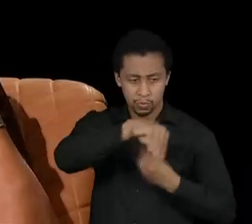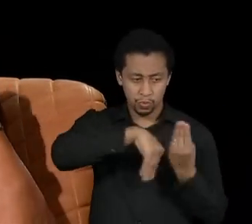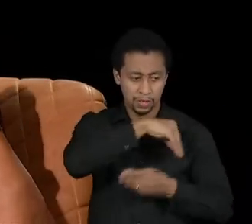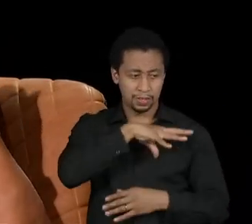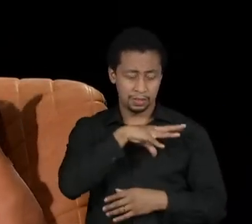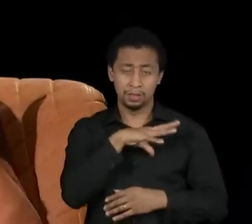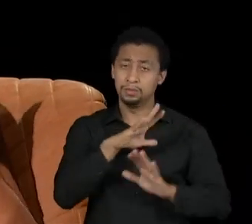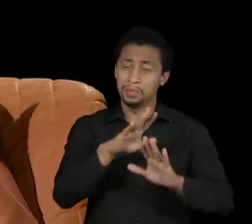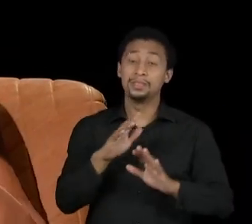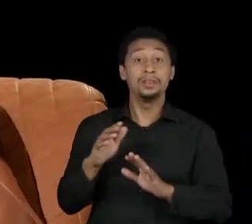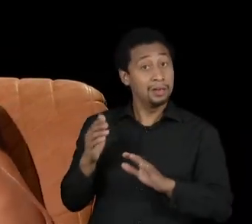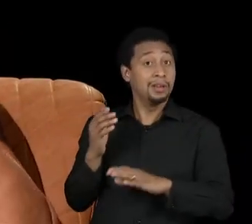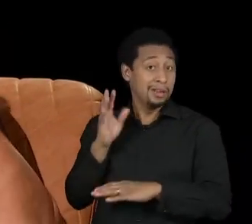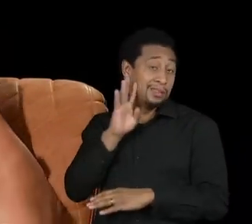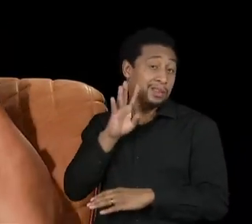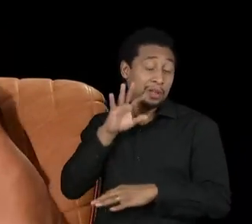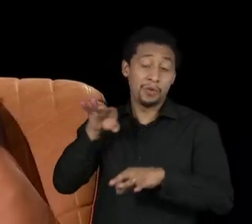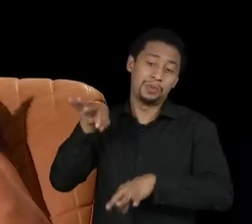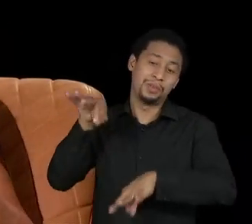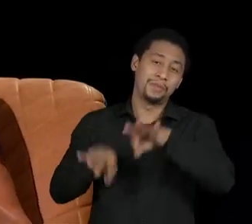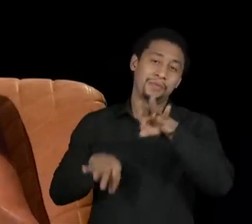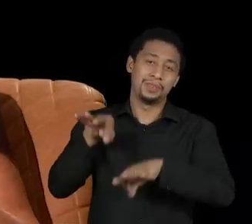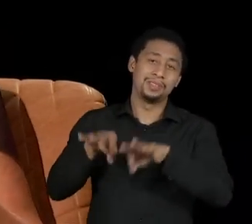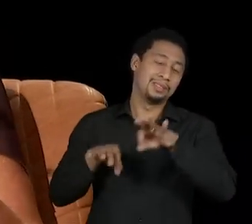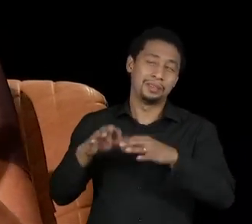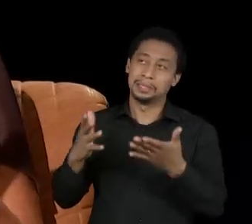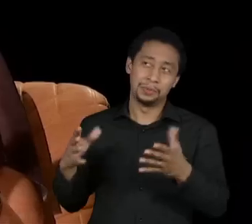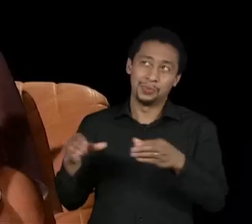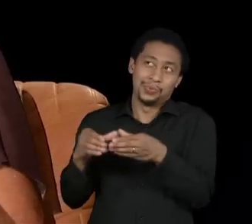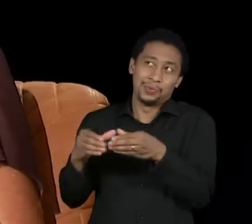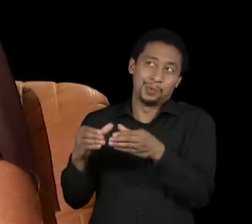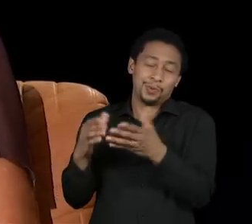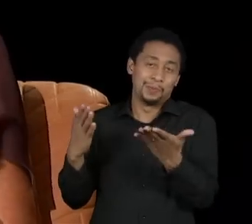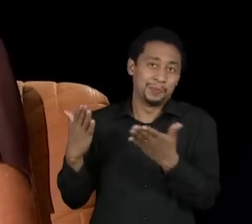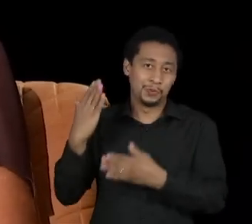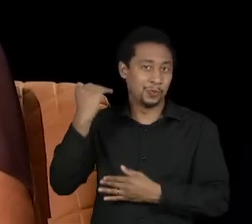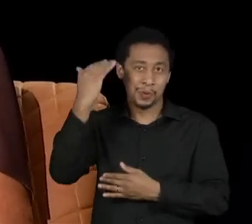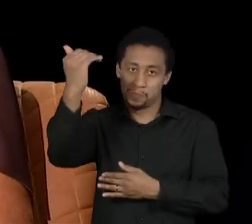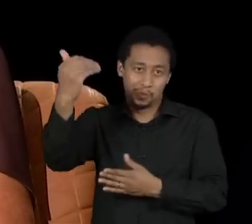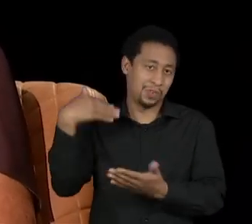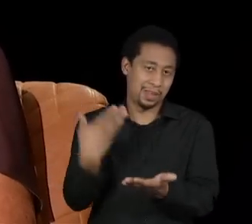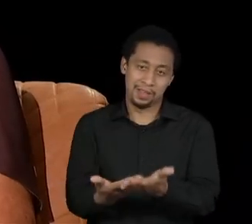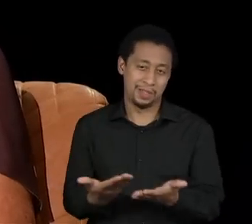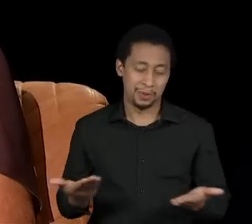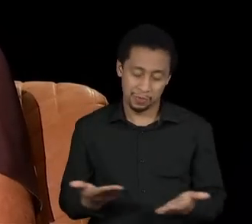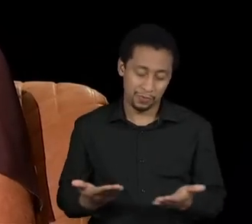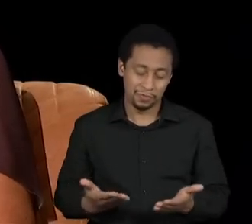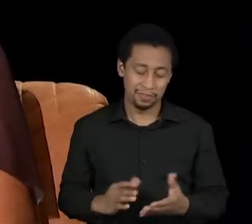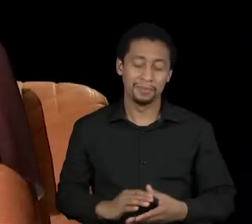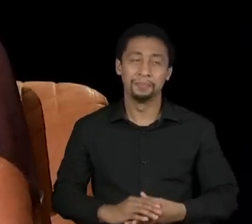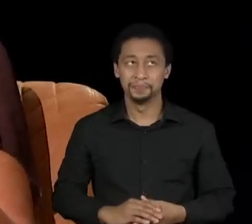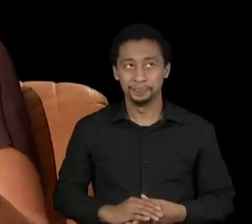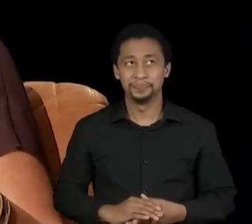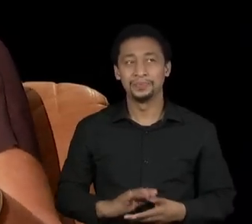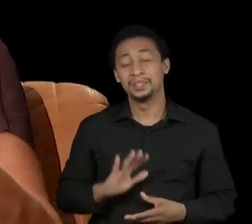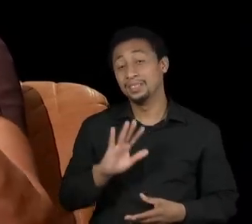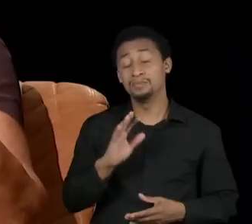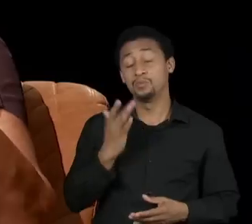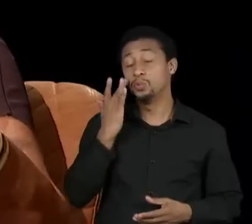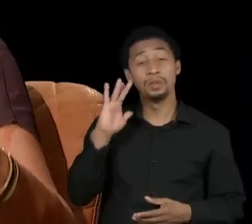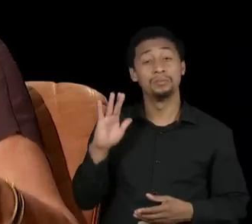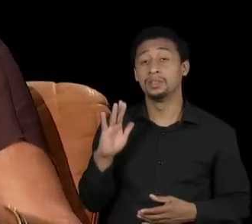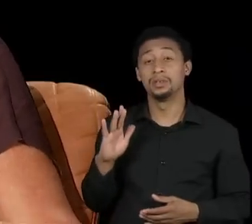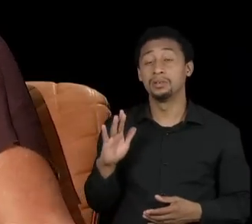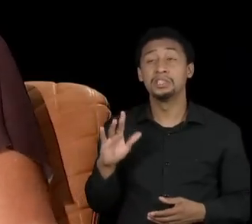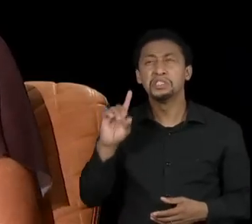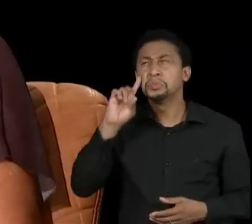gente fazia na oficina, e até hoje, é um sucesso absurdo. Aí, a gente nem sabia quando é que ia